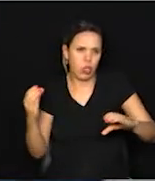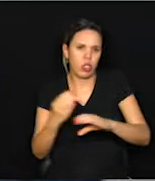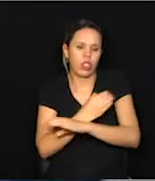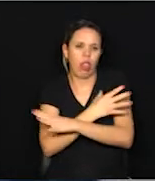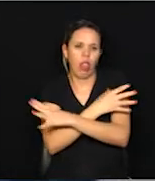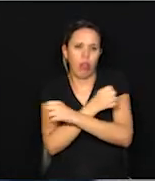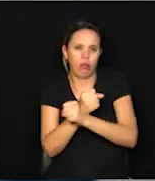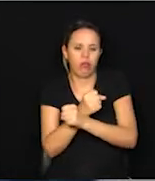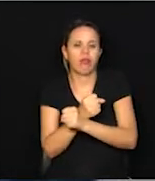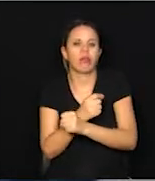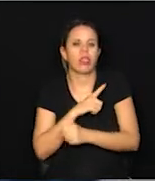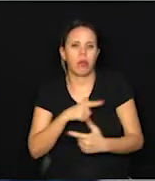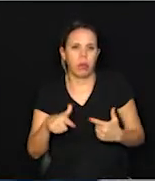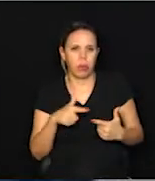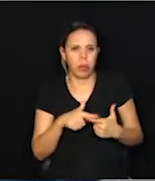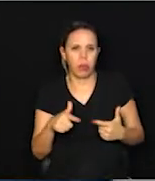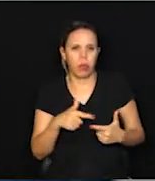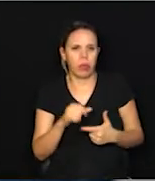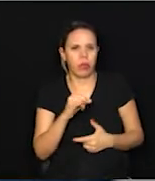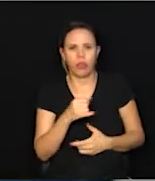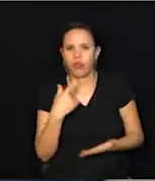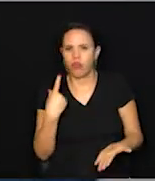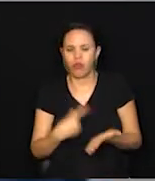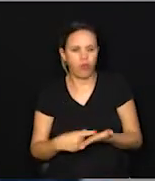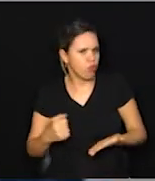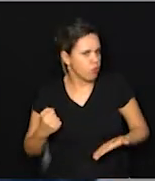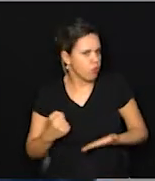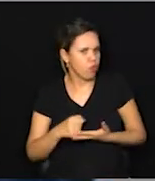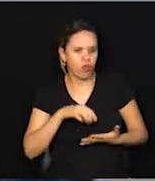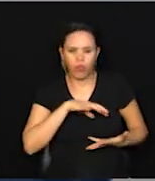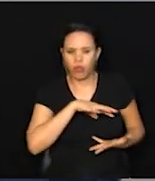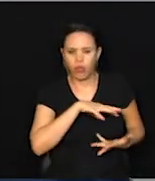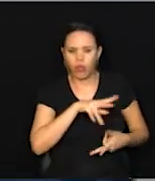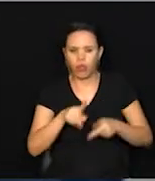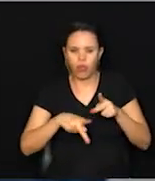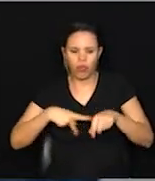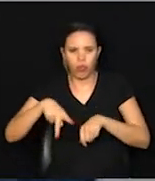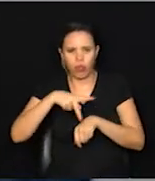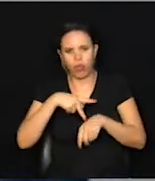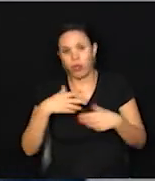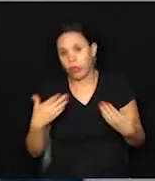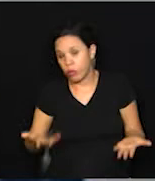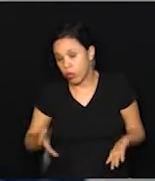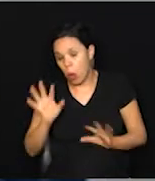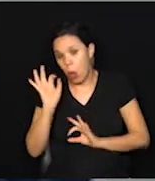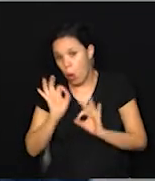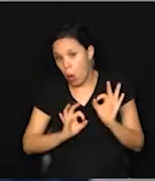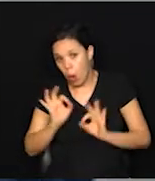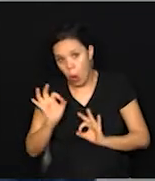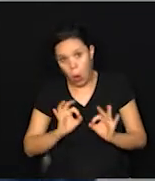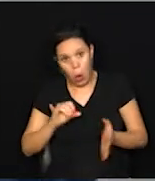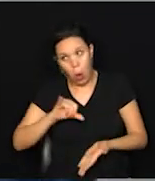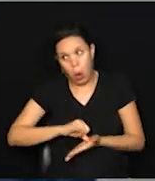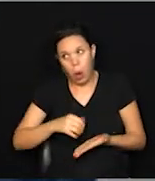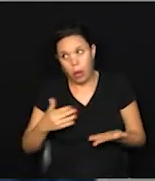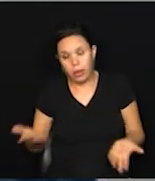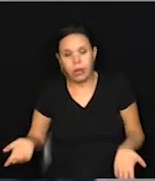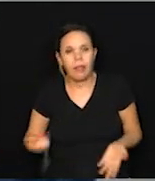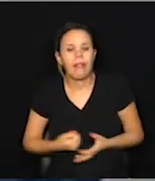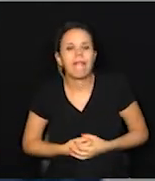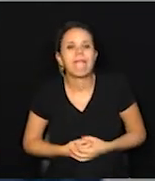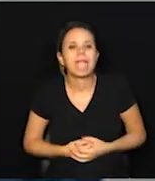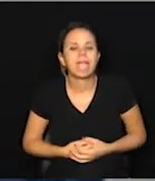nós temos problemas se você não contar com uma ajuda global, uma ajuda do país, uma, uma organização central para isso.